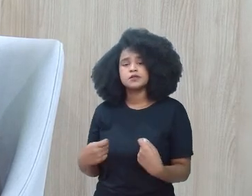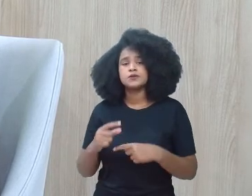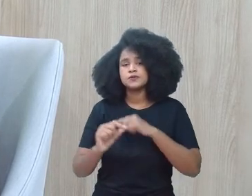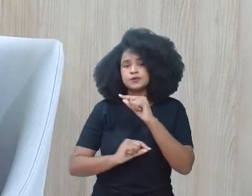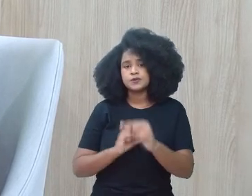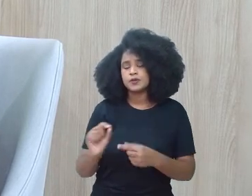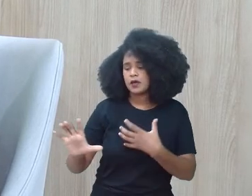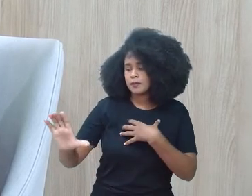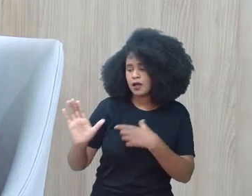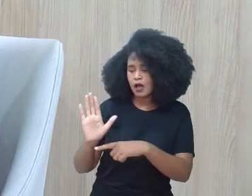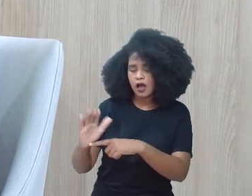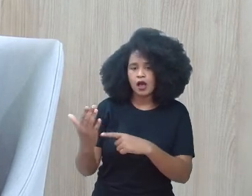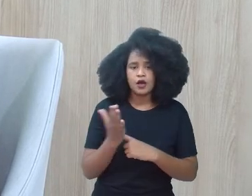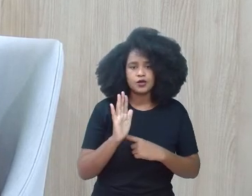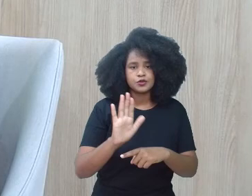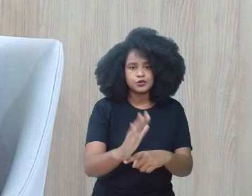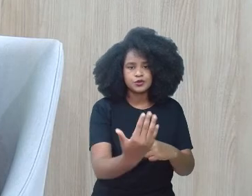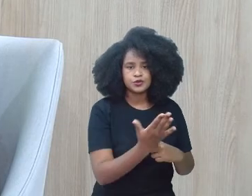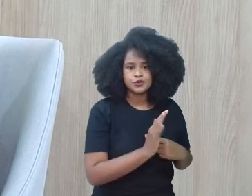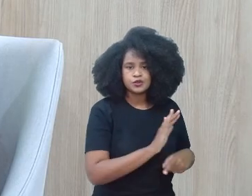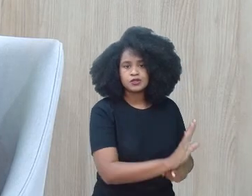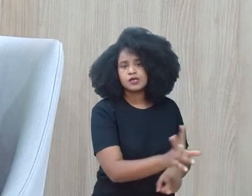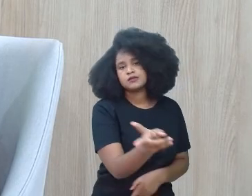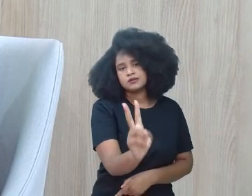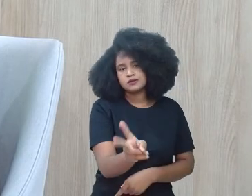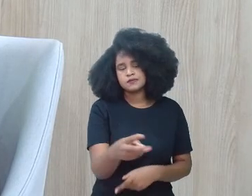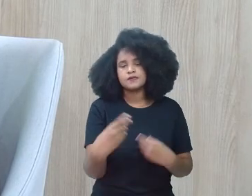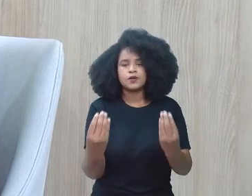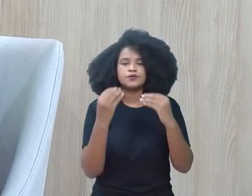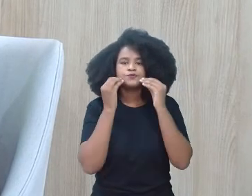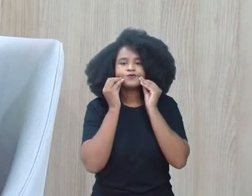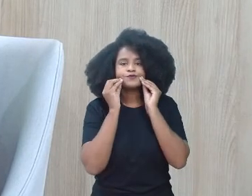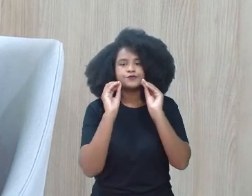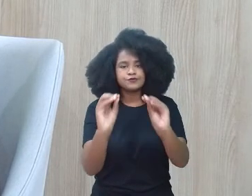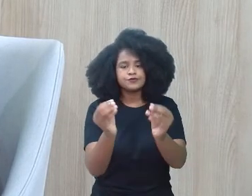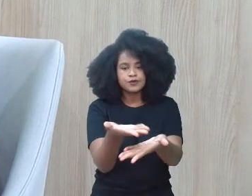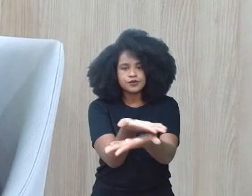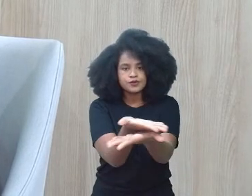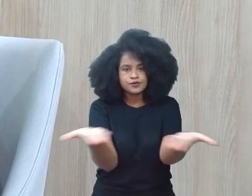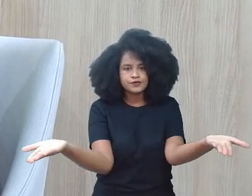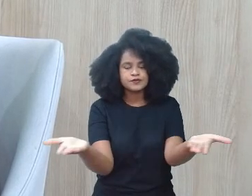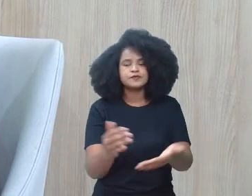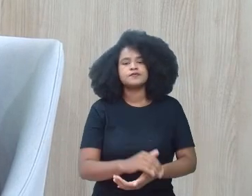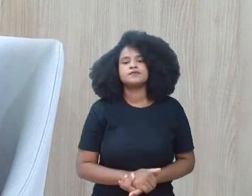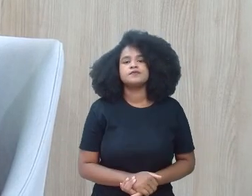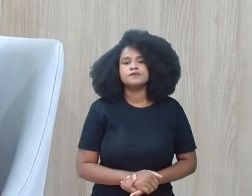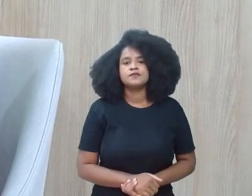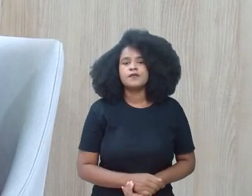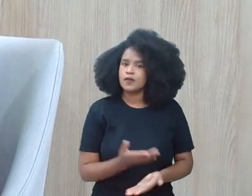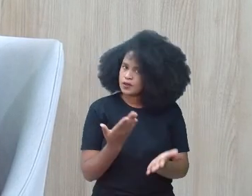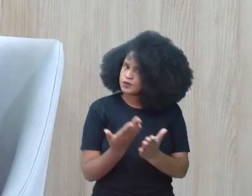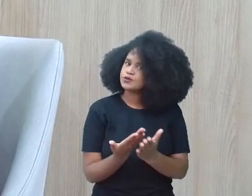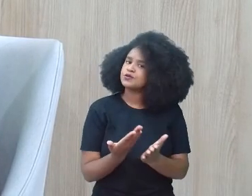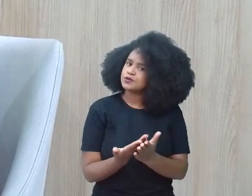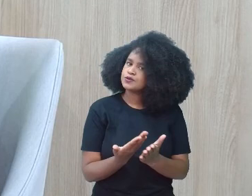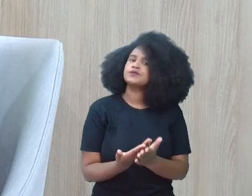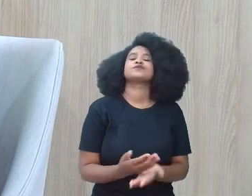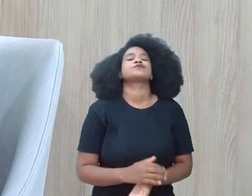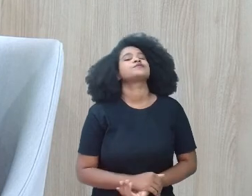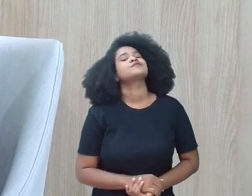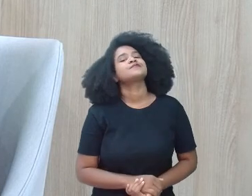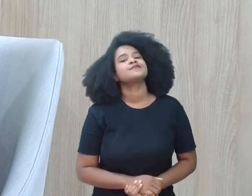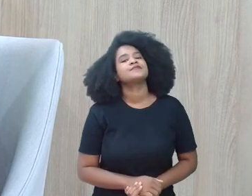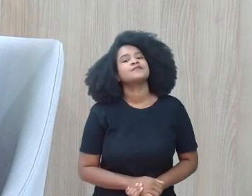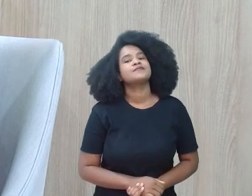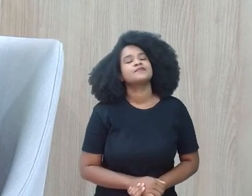precisamos nos ajudar uns aos outros. Então, um beijo enorme para vocês e estudem, que vocês